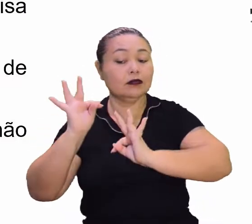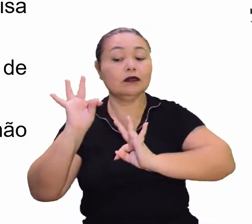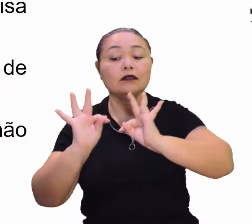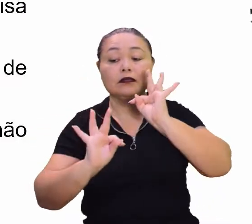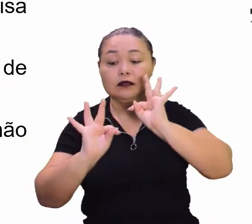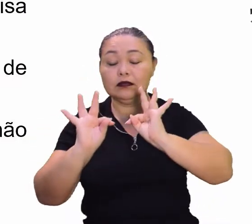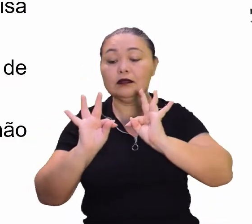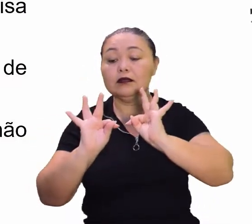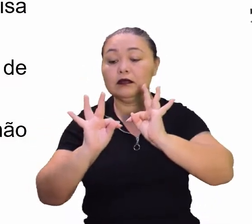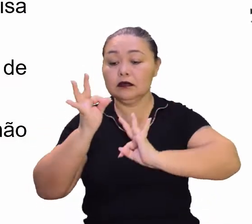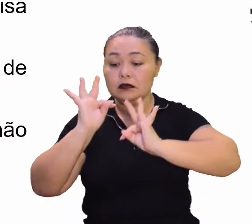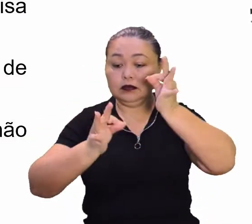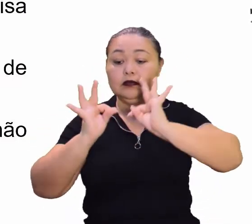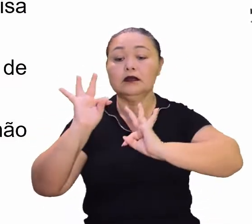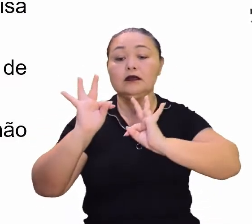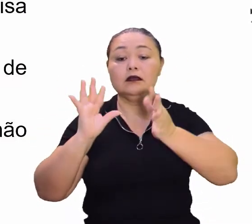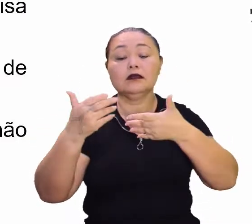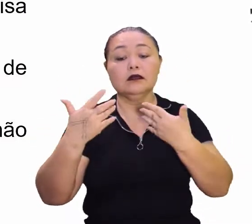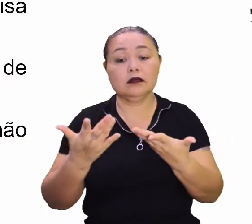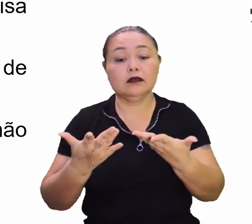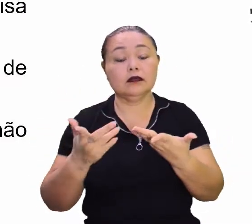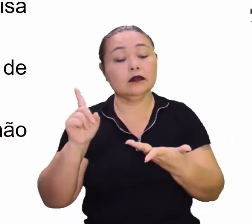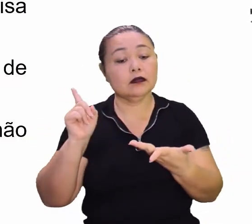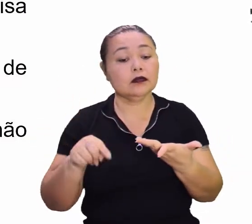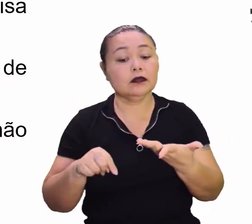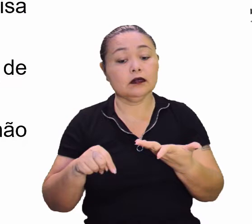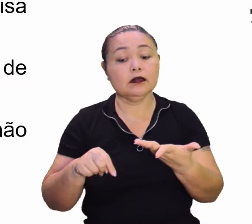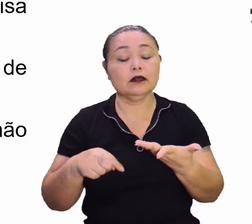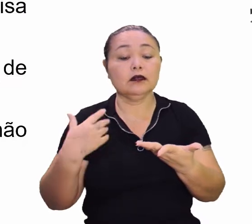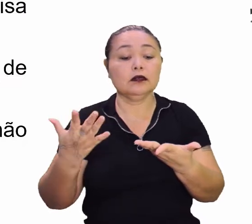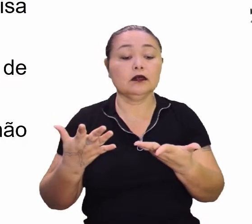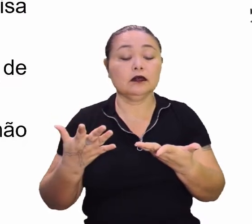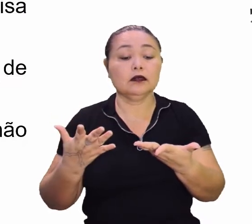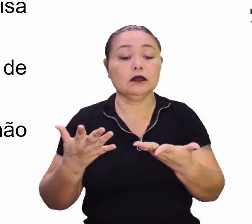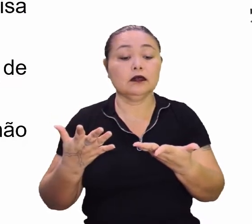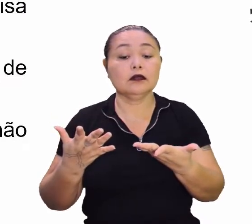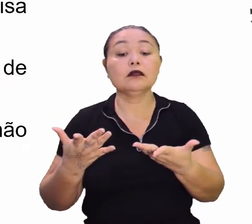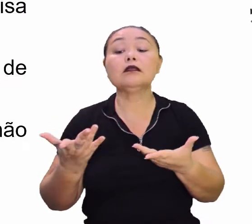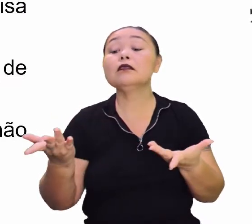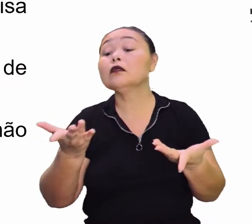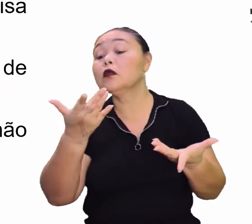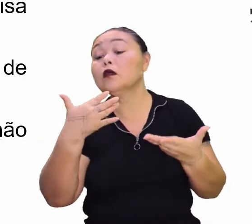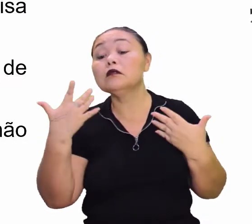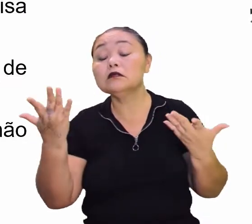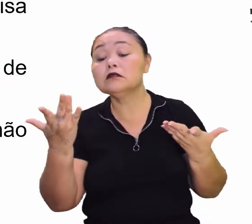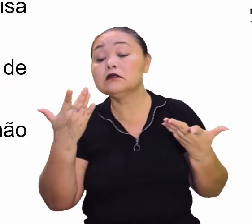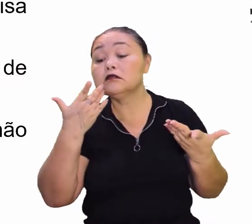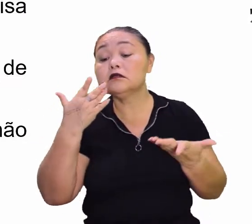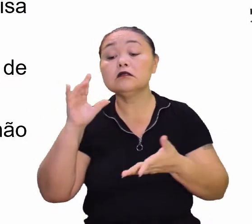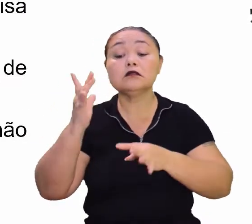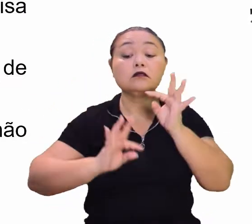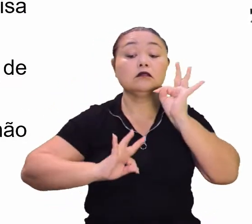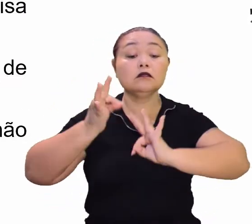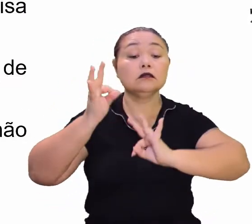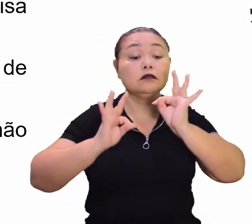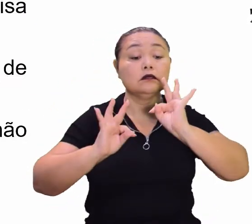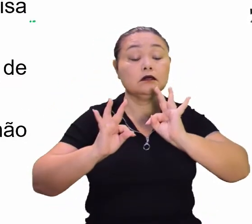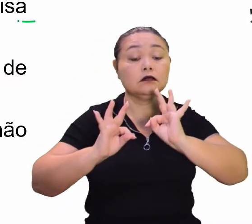técnica, Muito bem. muita tecnologia, né? não é isso? Então, quem é que produz essas